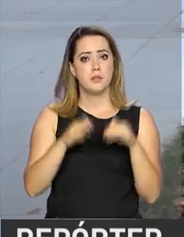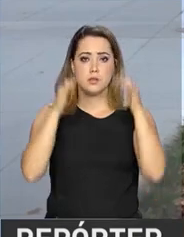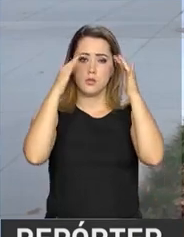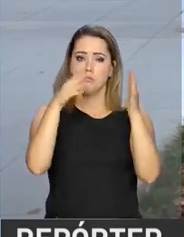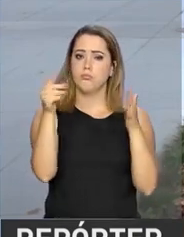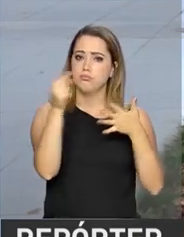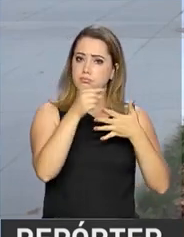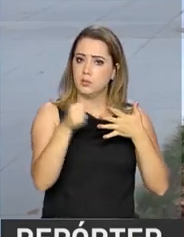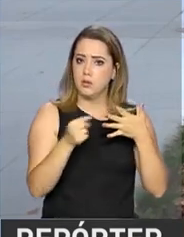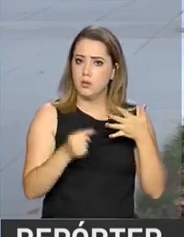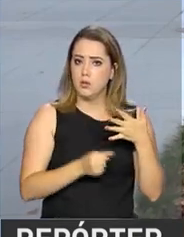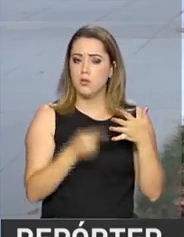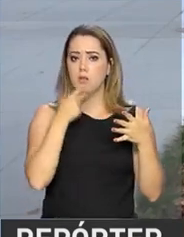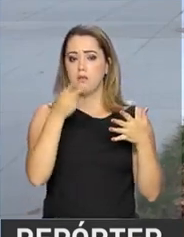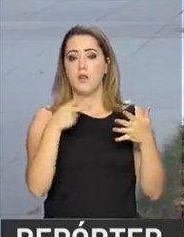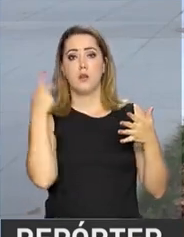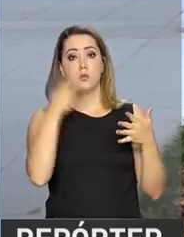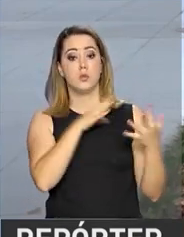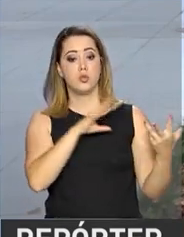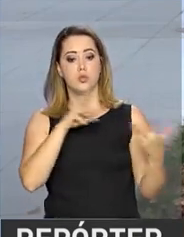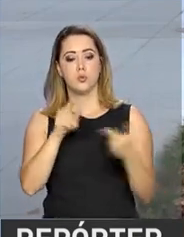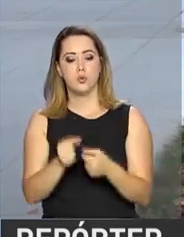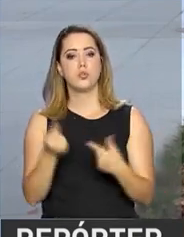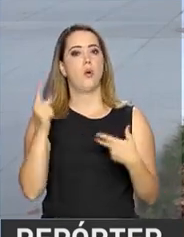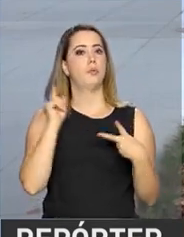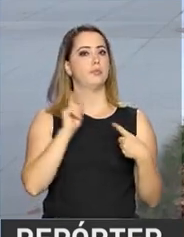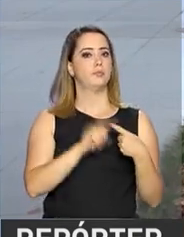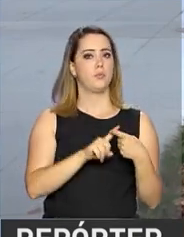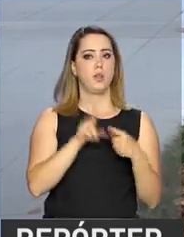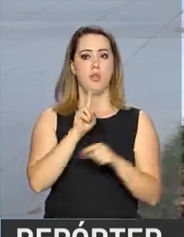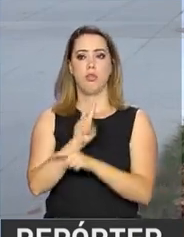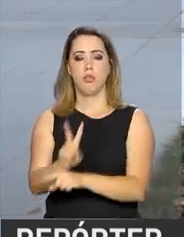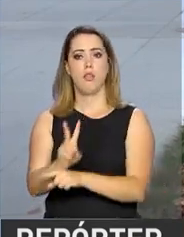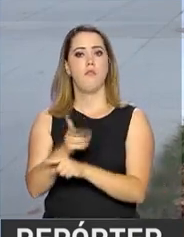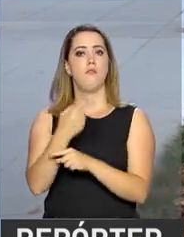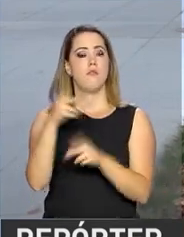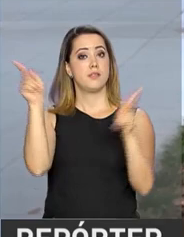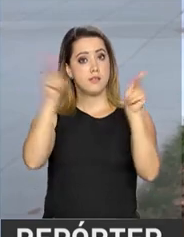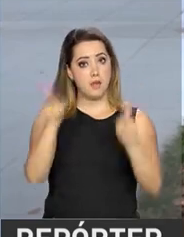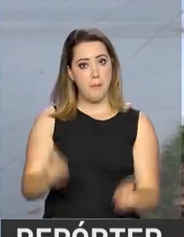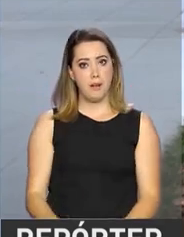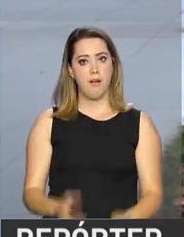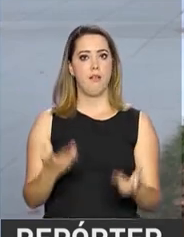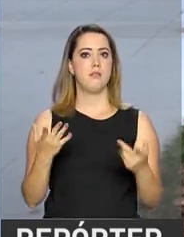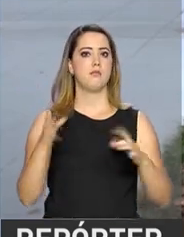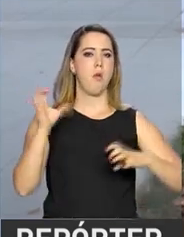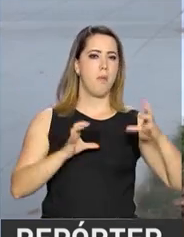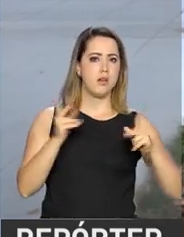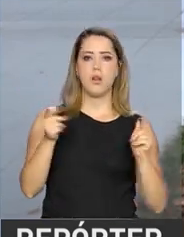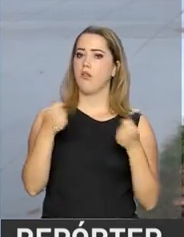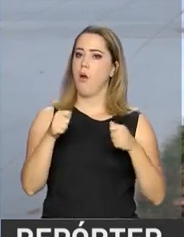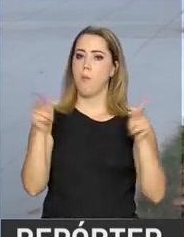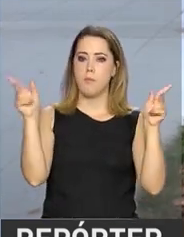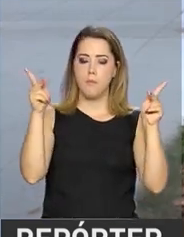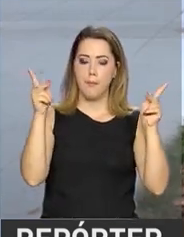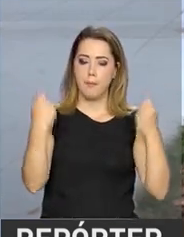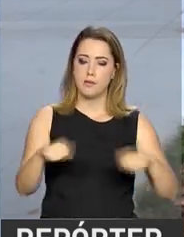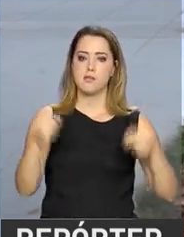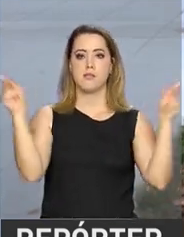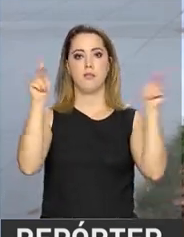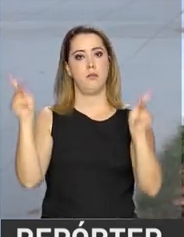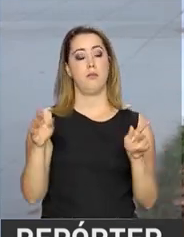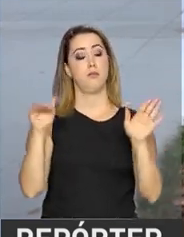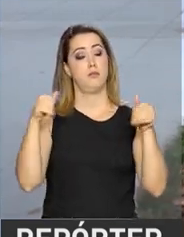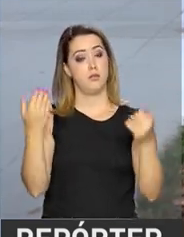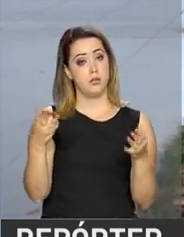tradicionalmente oriental sua política externa entre eles a defesa da solução pacífica das controvérsias por isso propôs